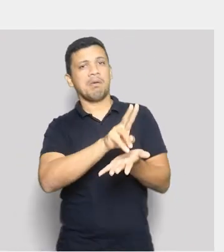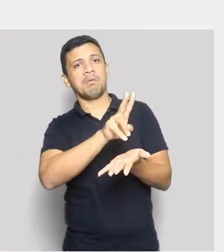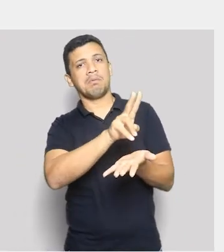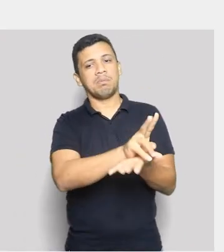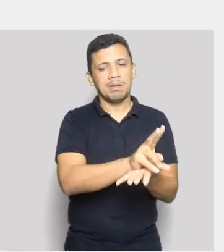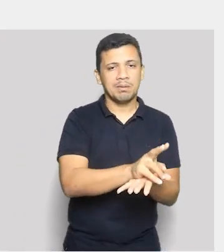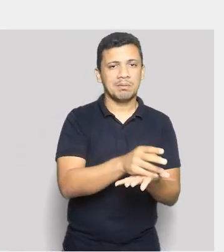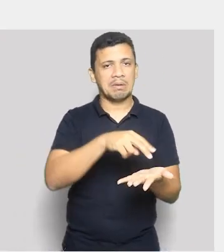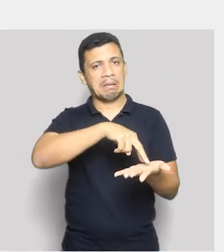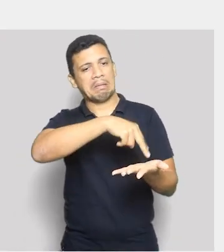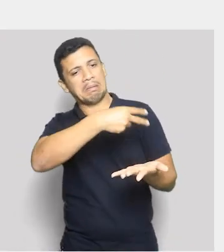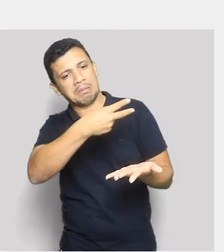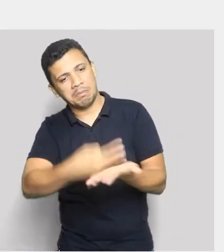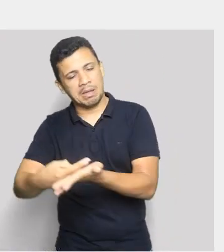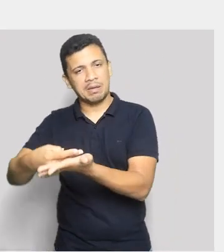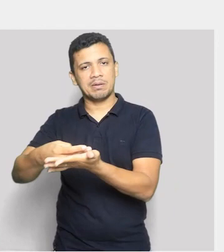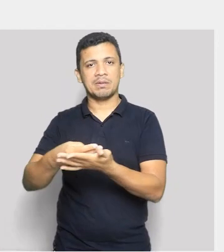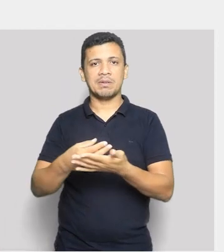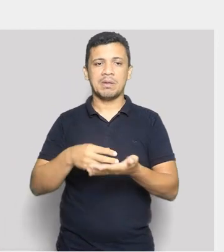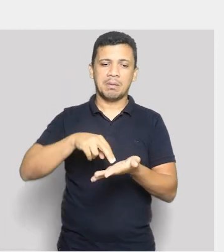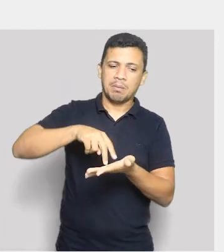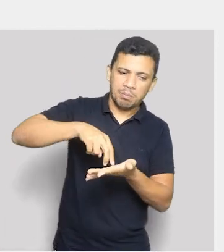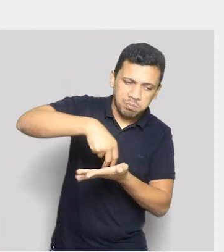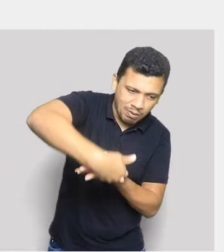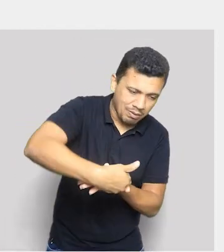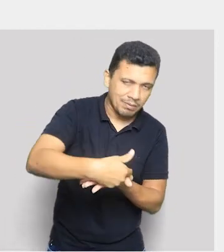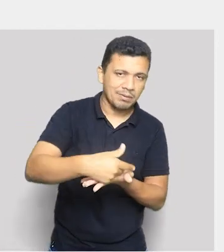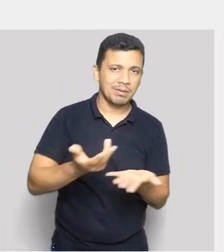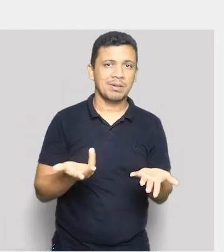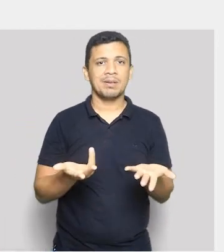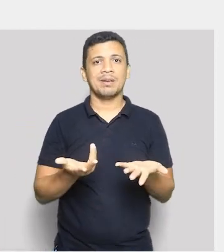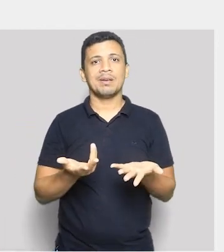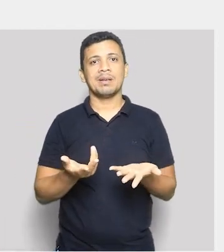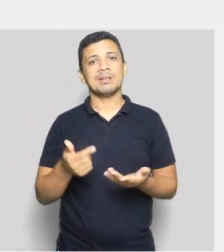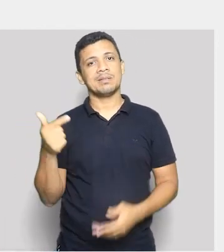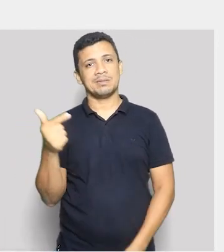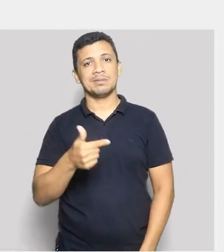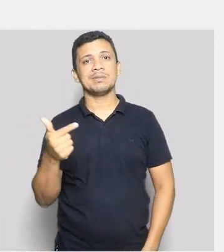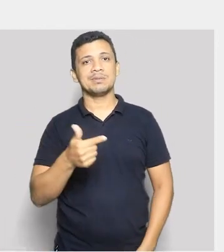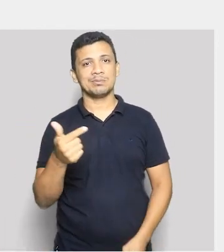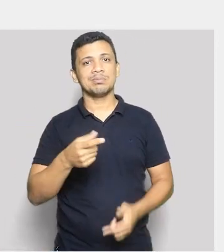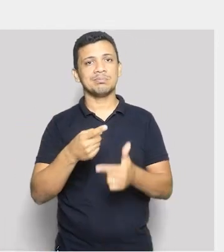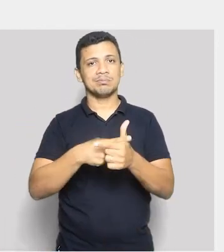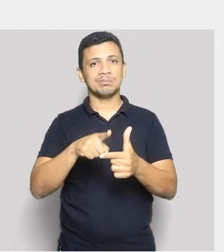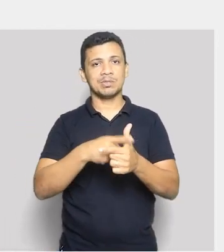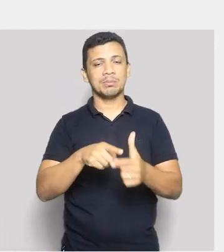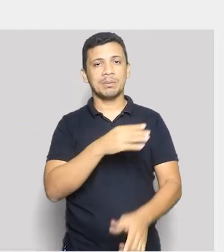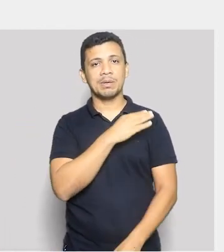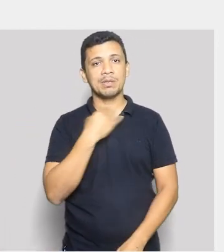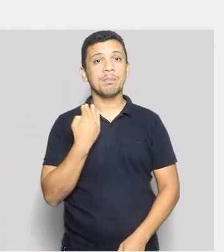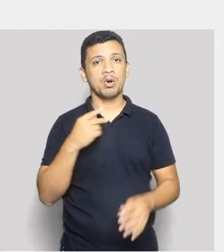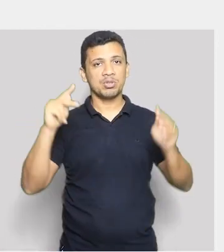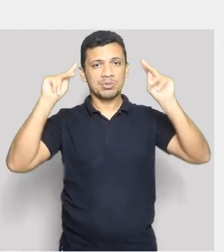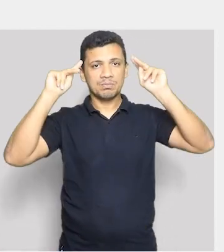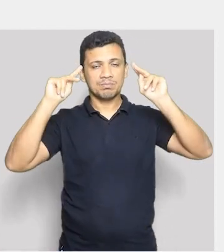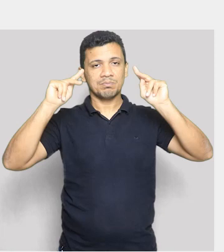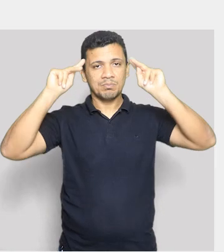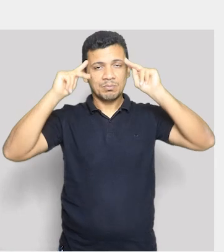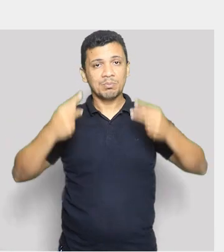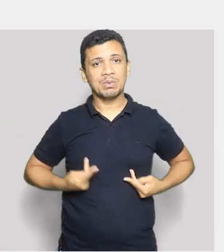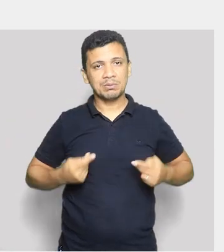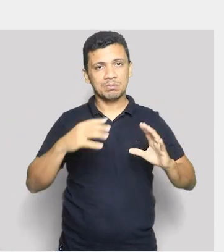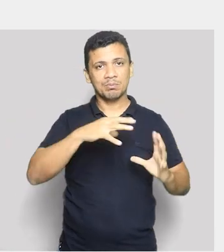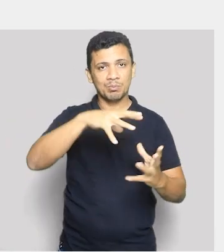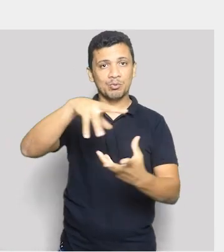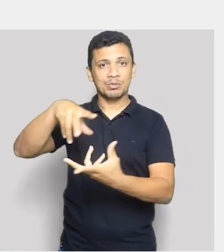escorregões, quedas e tropeços, se tornaram a segunda maior causa de morte na humanidade. A